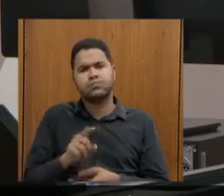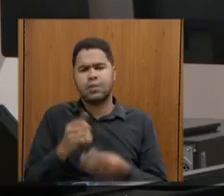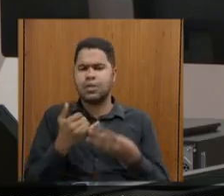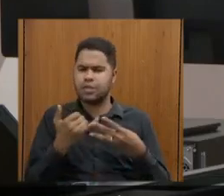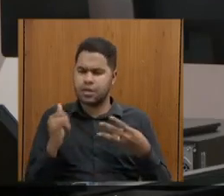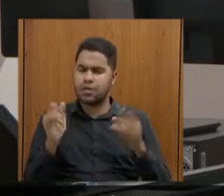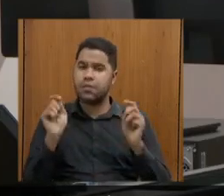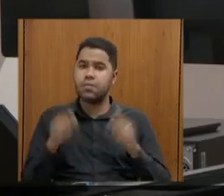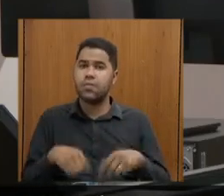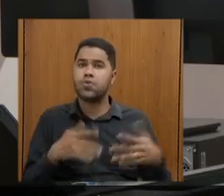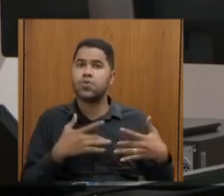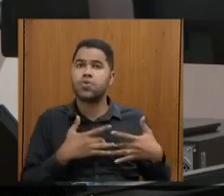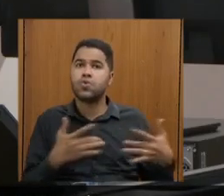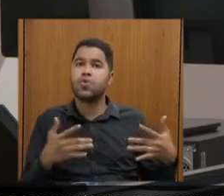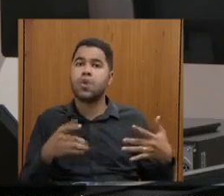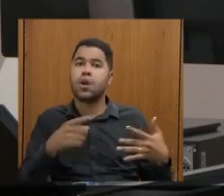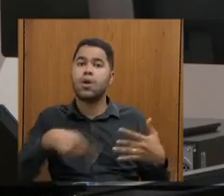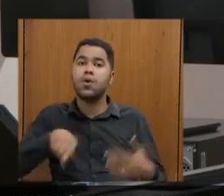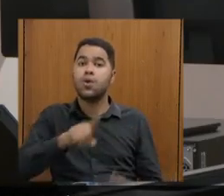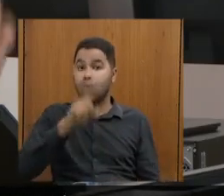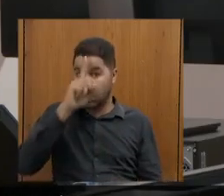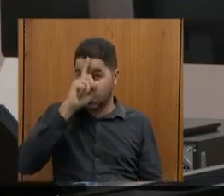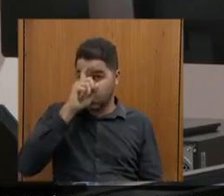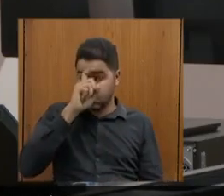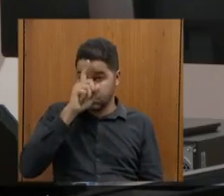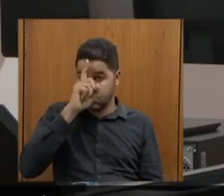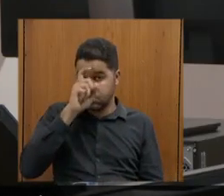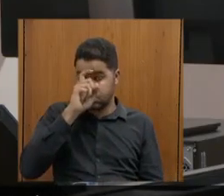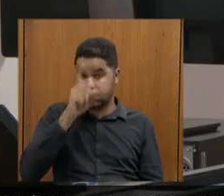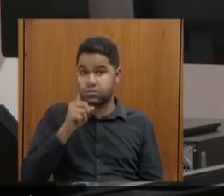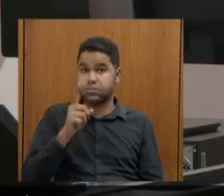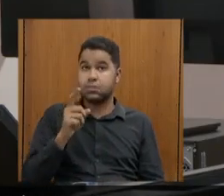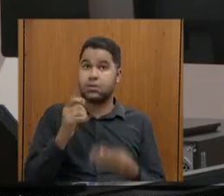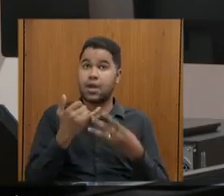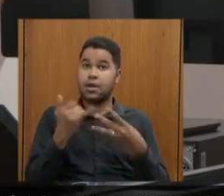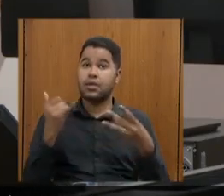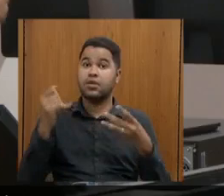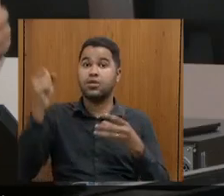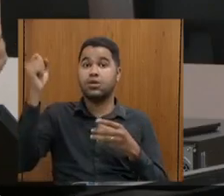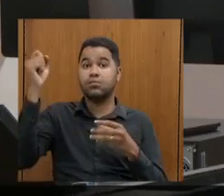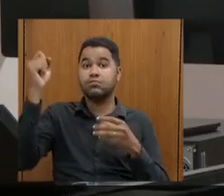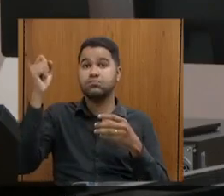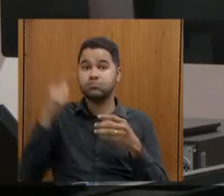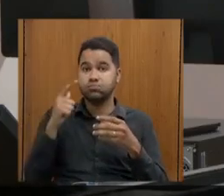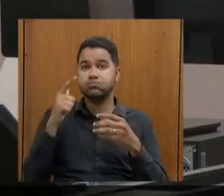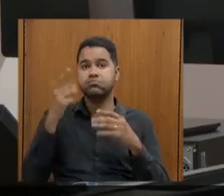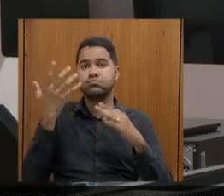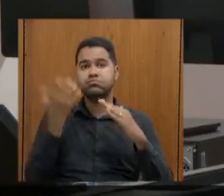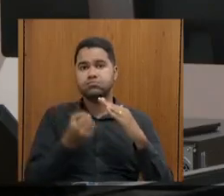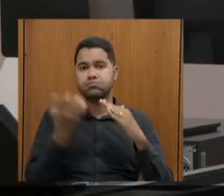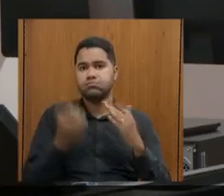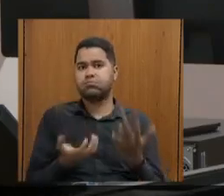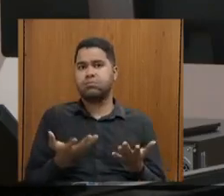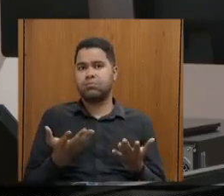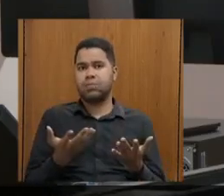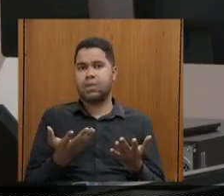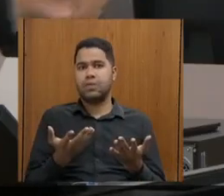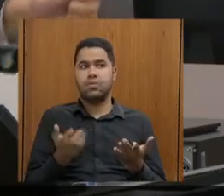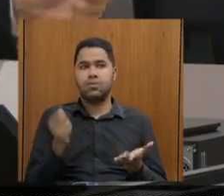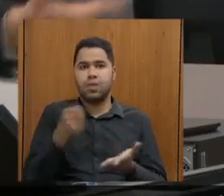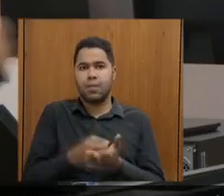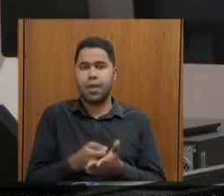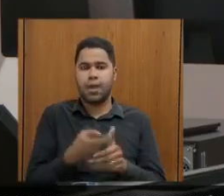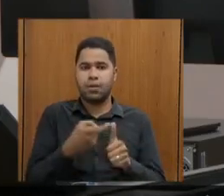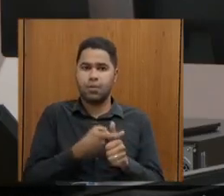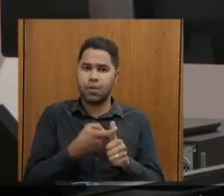pode doar doar para os hospitais né a energia sol é porque o sujeito não tá pagando a conta mas ele